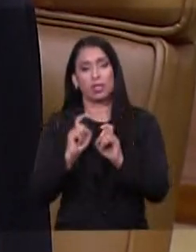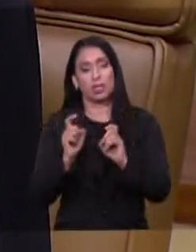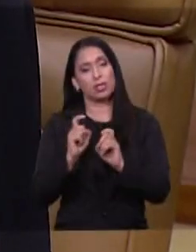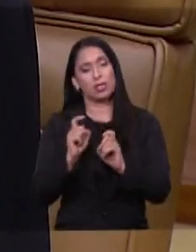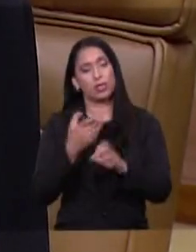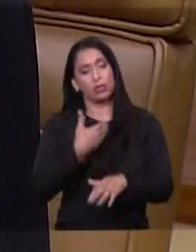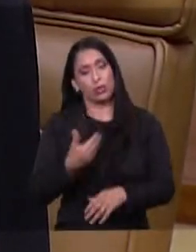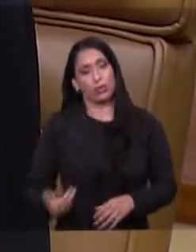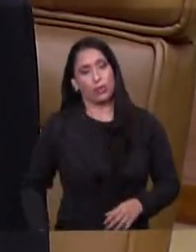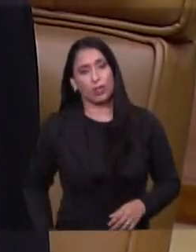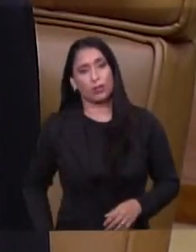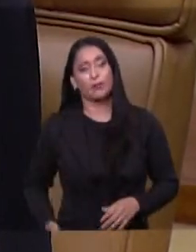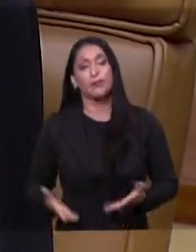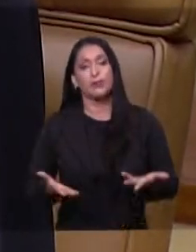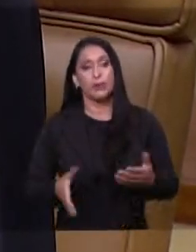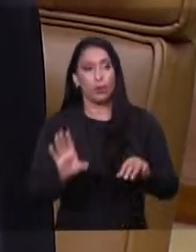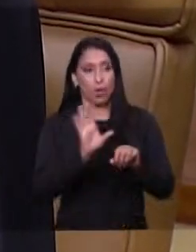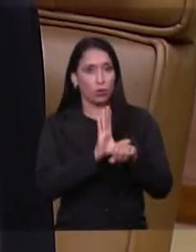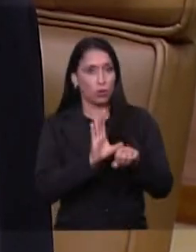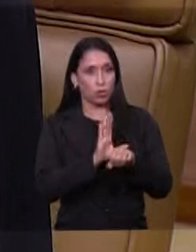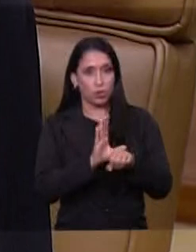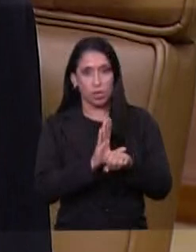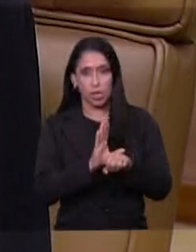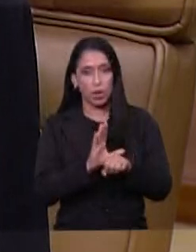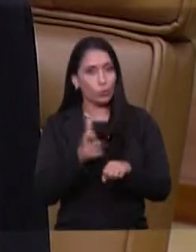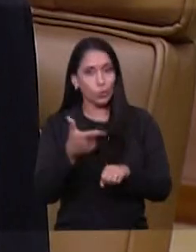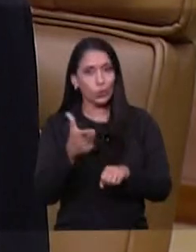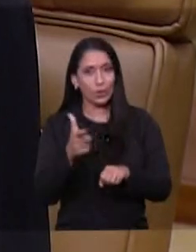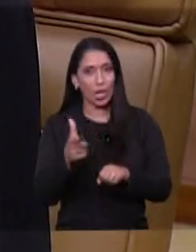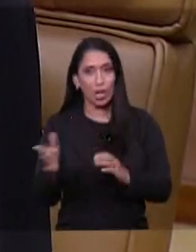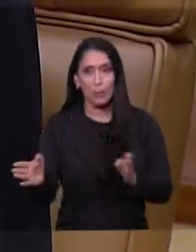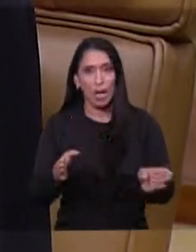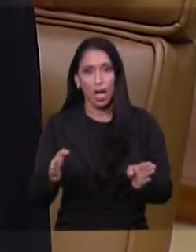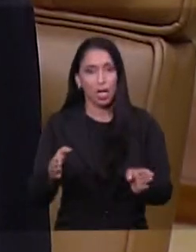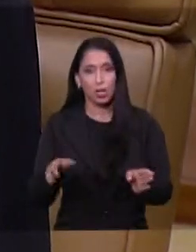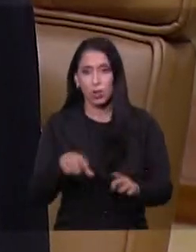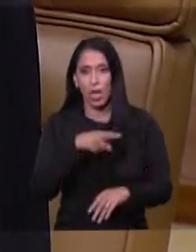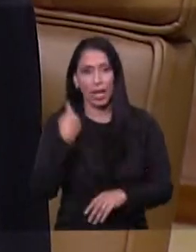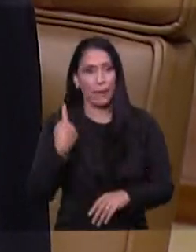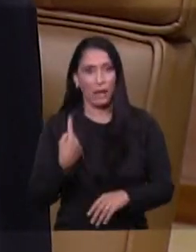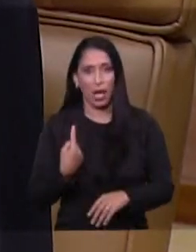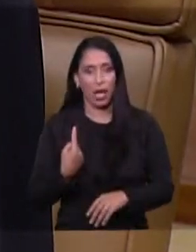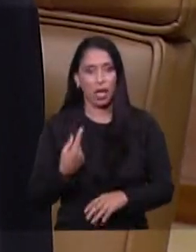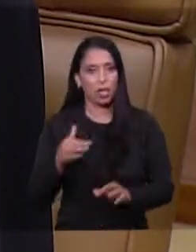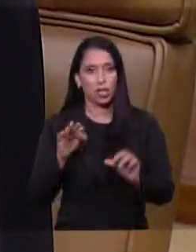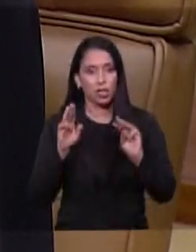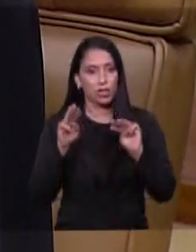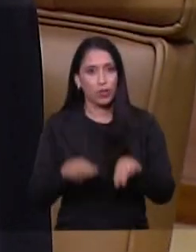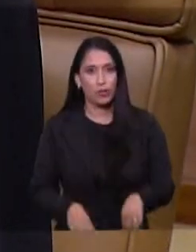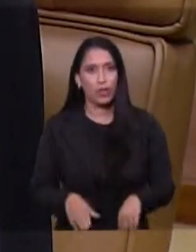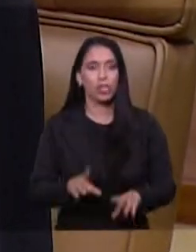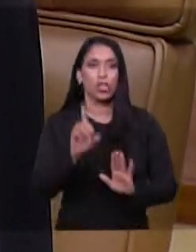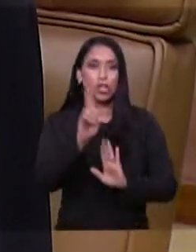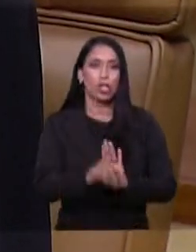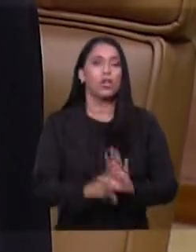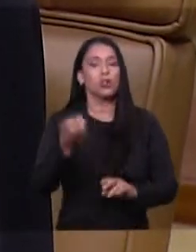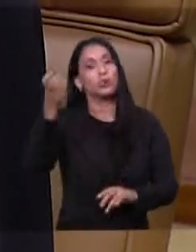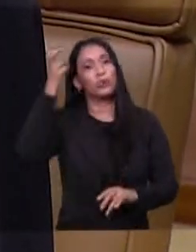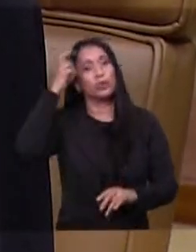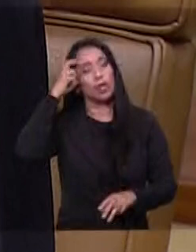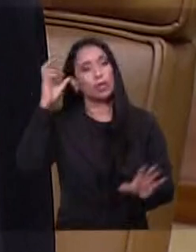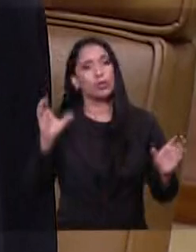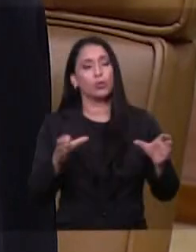Assim, considerando que a Constituição Federal não impôs qualquer prazo decadencial para o reconhecimento dos direitos culturais de comunidades